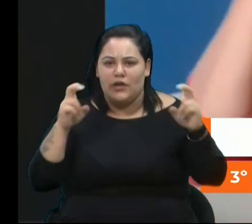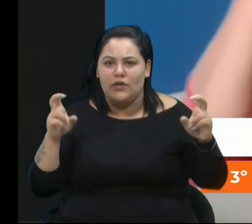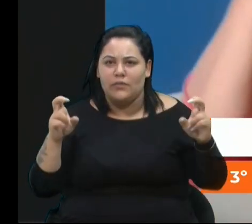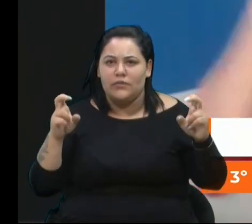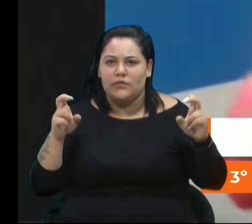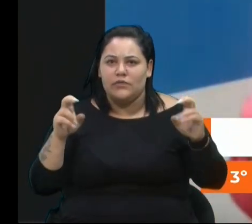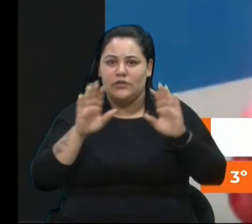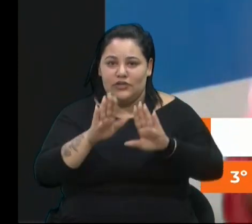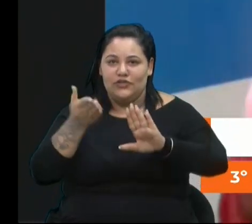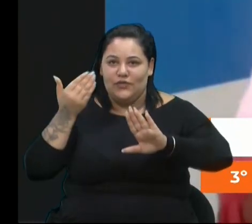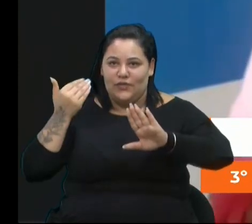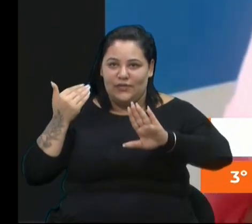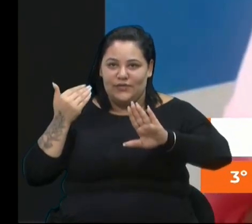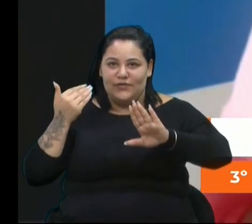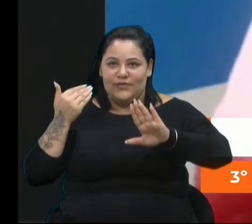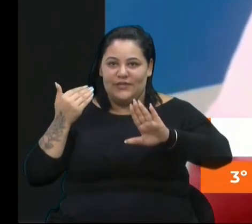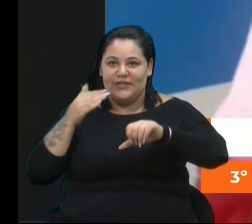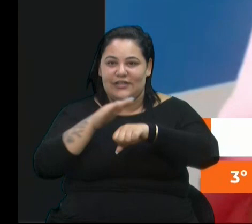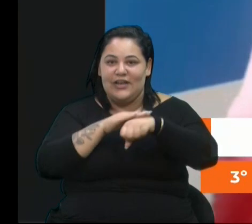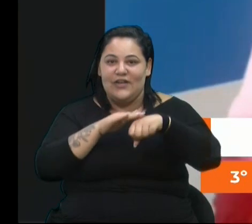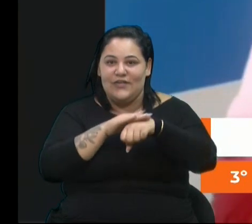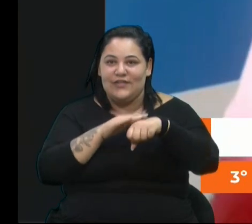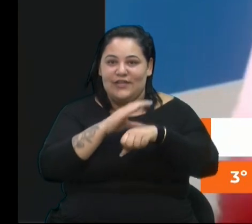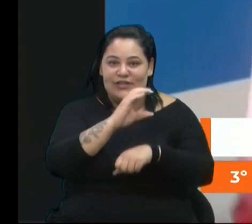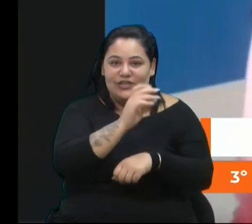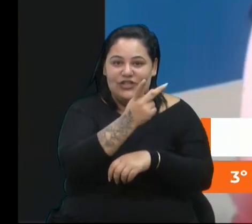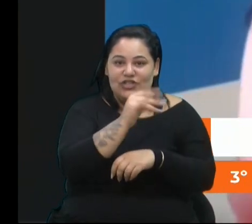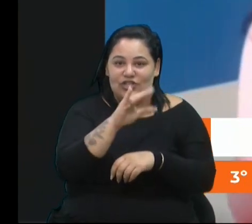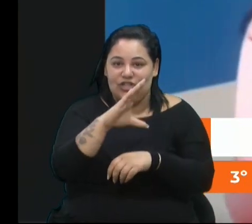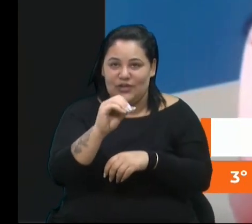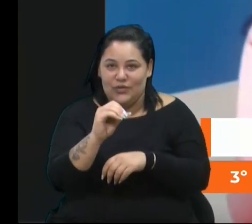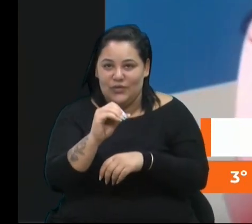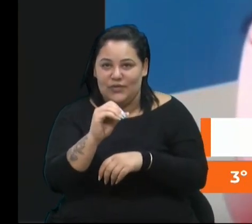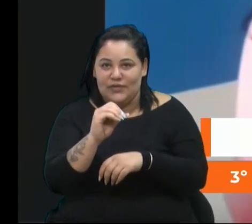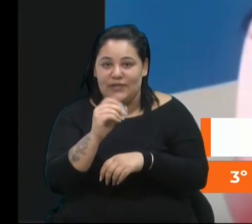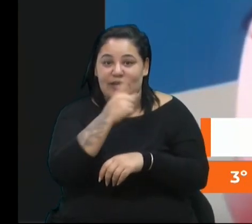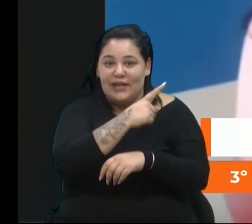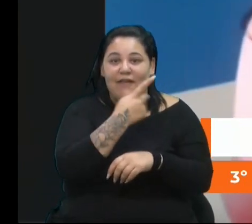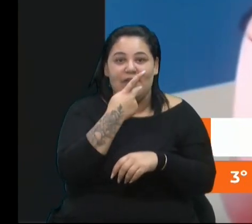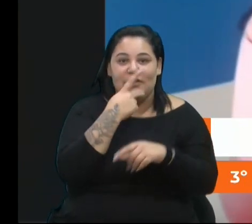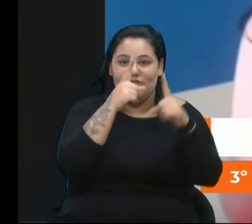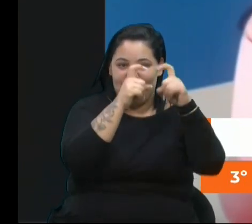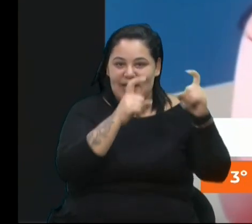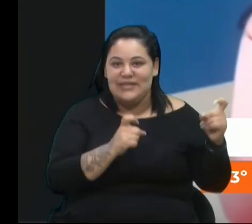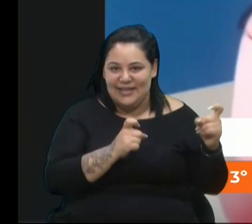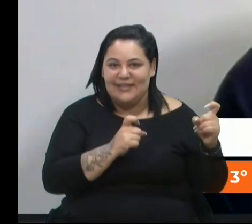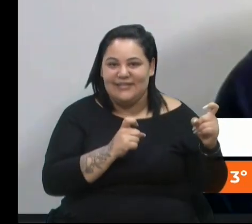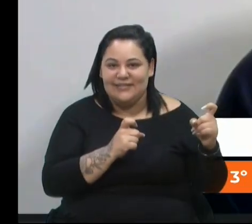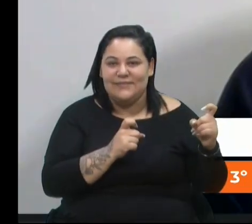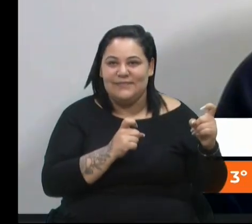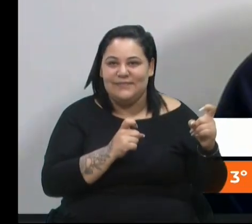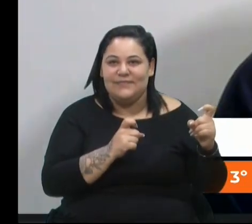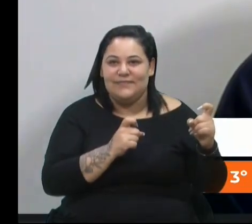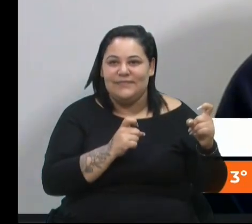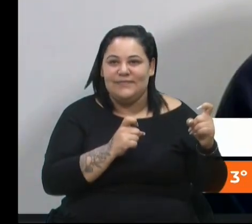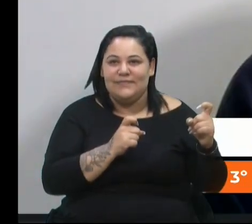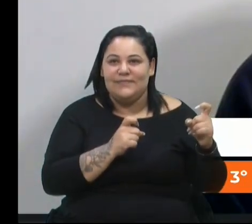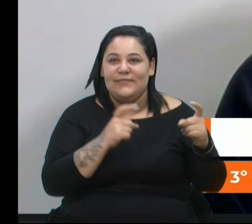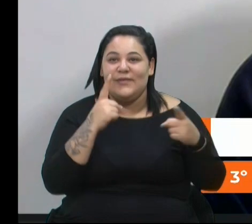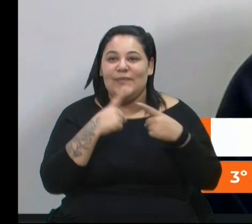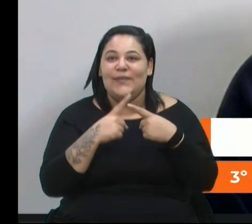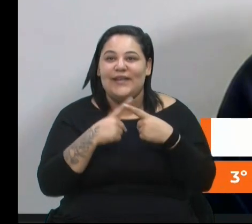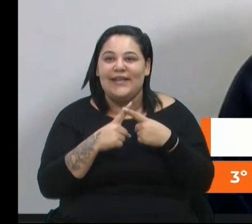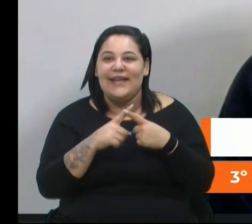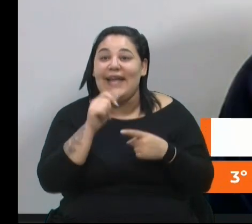voltar. A gente está Ok. conversando com o Chico Bill, que está falando de Brasília, né, Chico? Sim. Porque eu